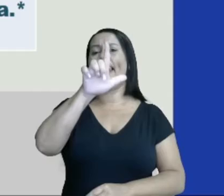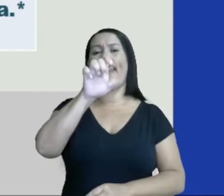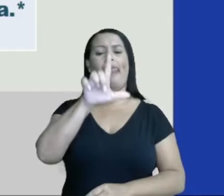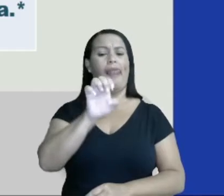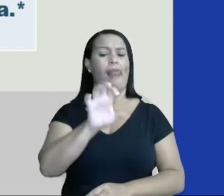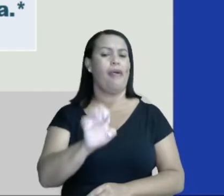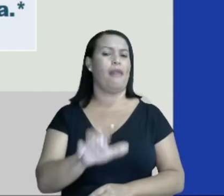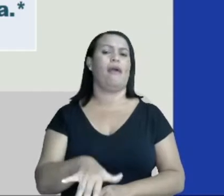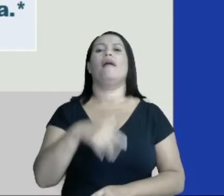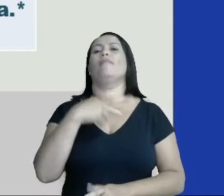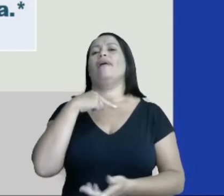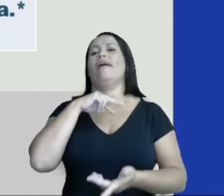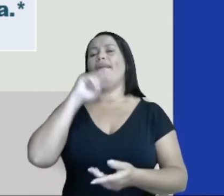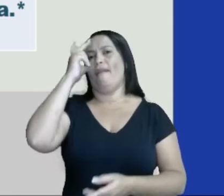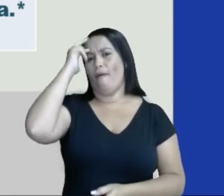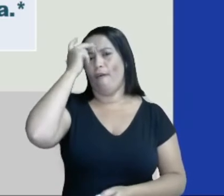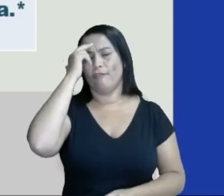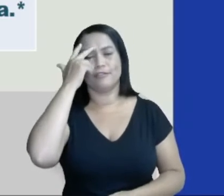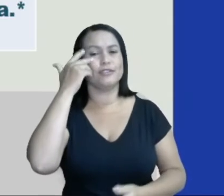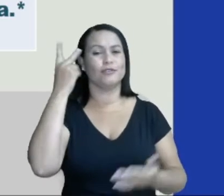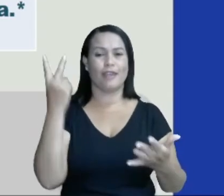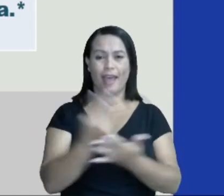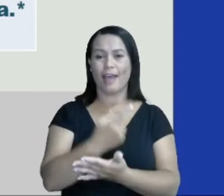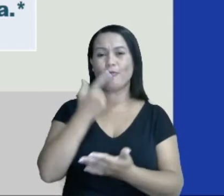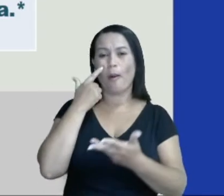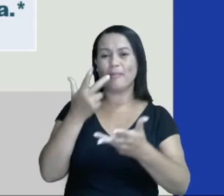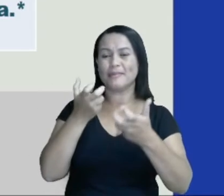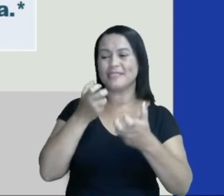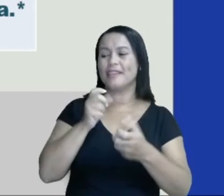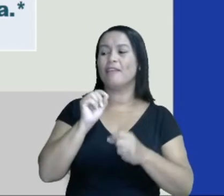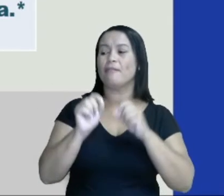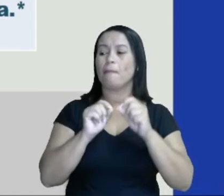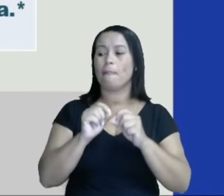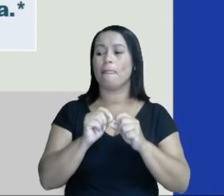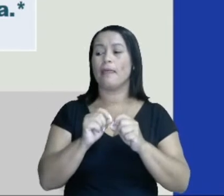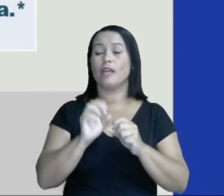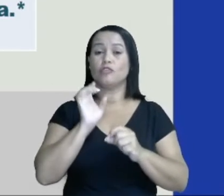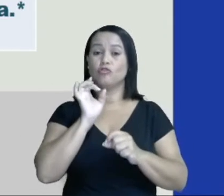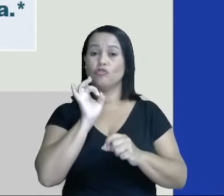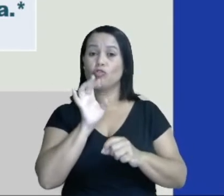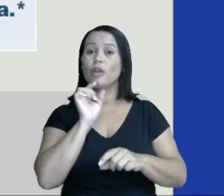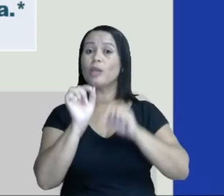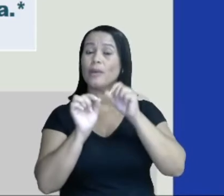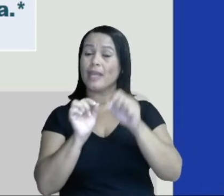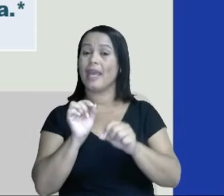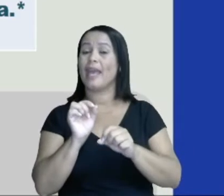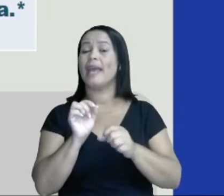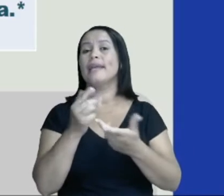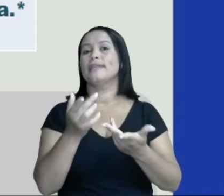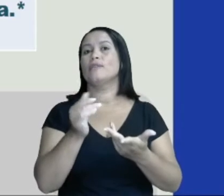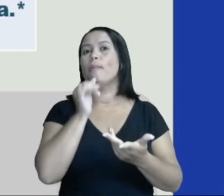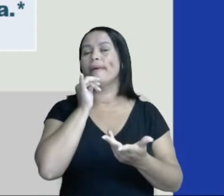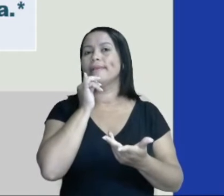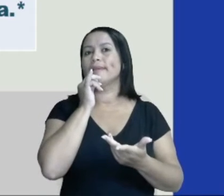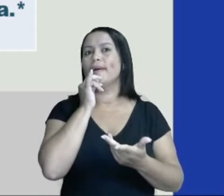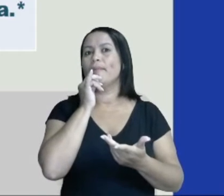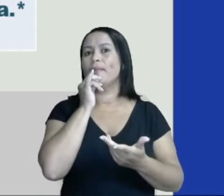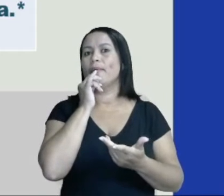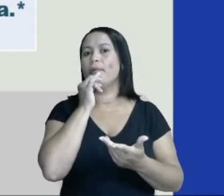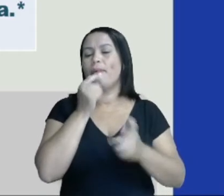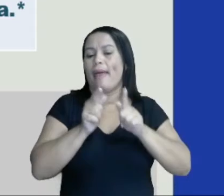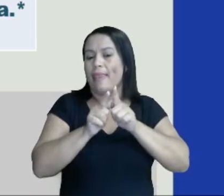para não confundir, que tá errado, então é tudo lei. Só que isso é um vício de linguagem, isso não